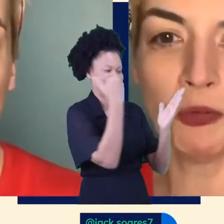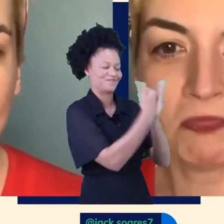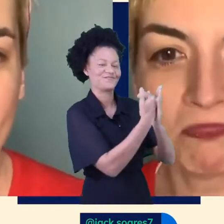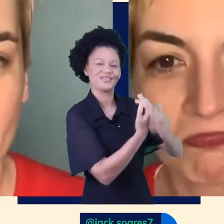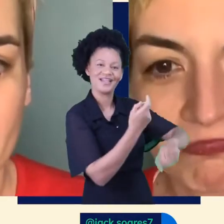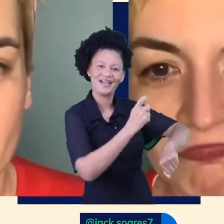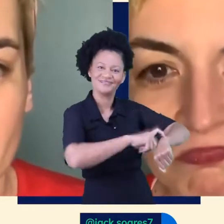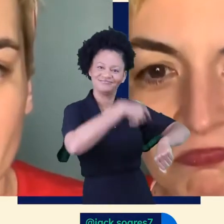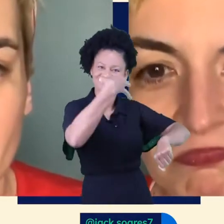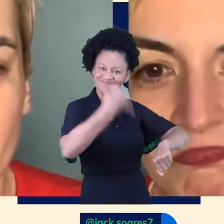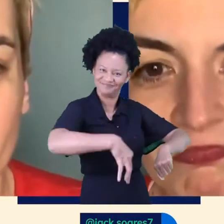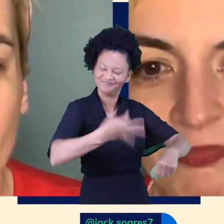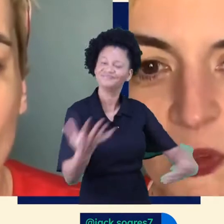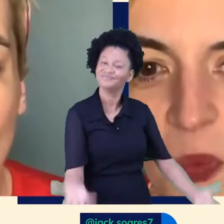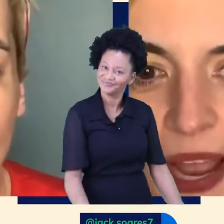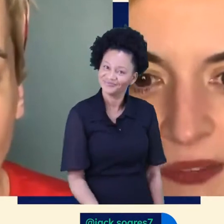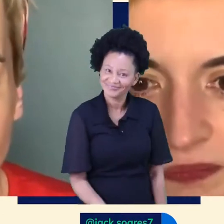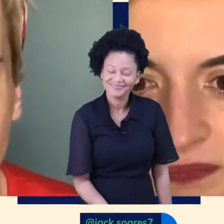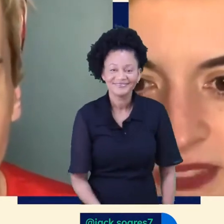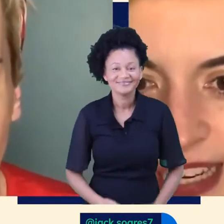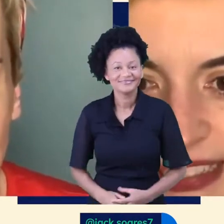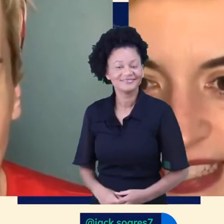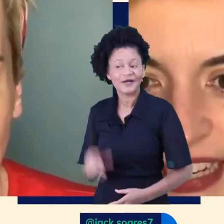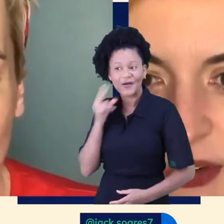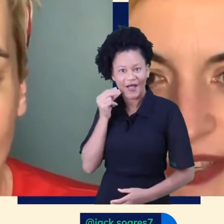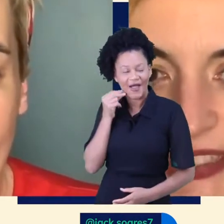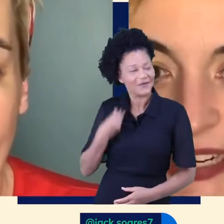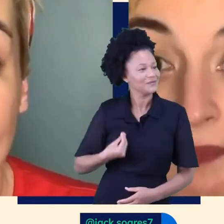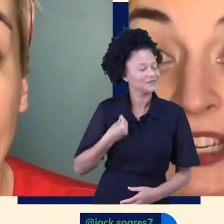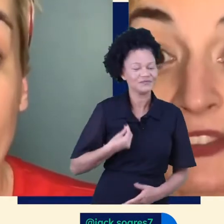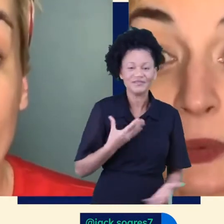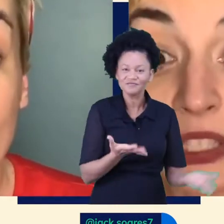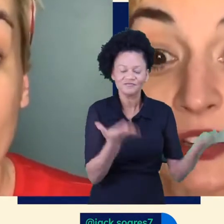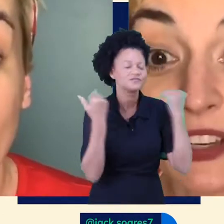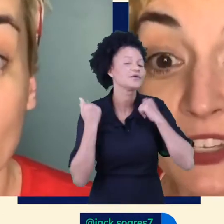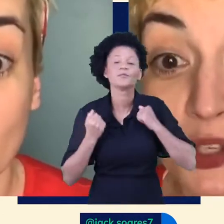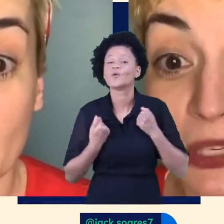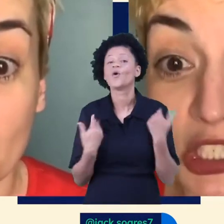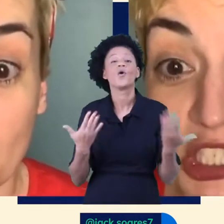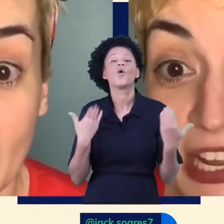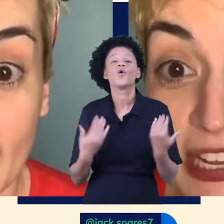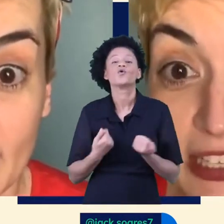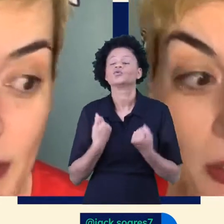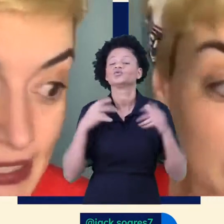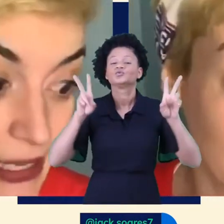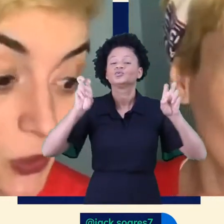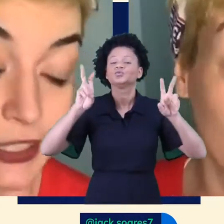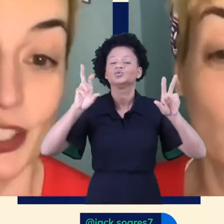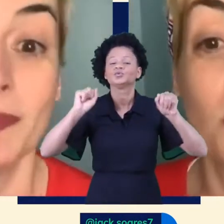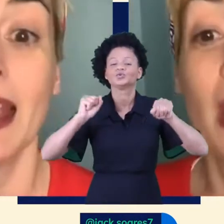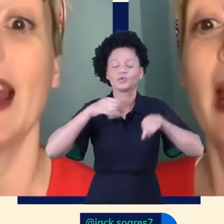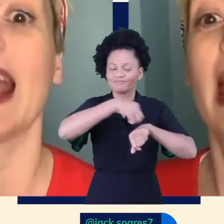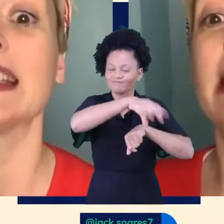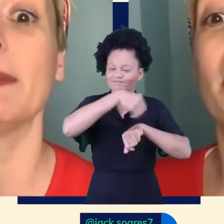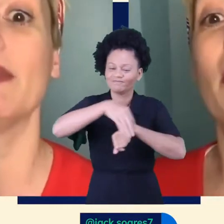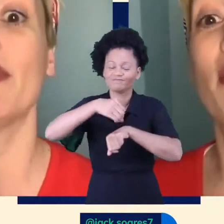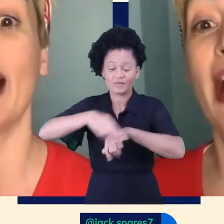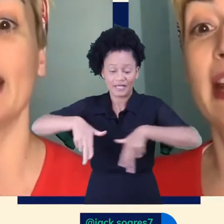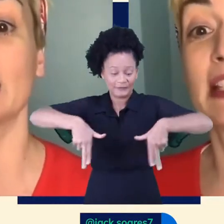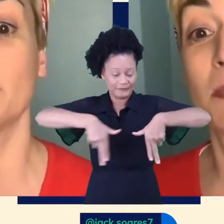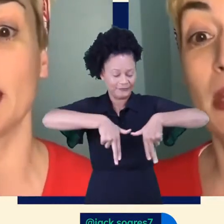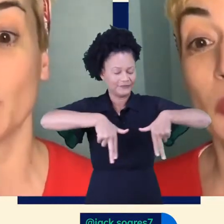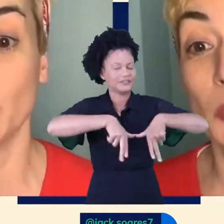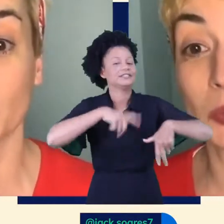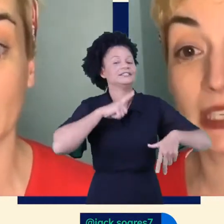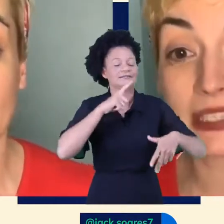pontual. Não é? Cadê? Carol vai entrar. Vamos então falar sobre gênero nesta noite. Recebi